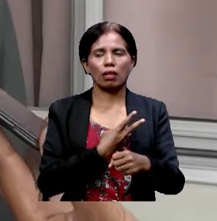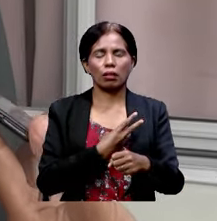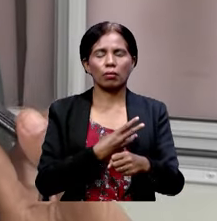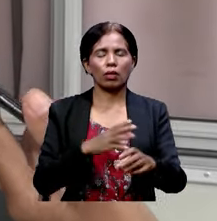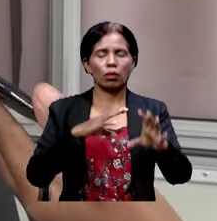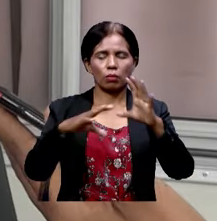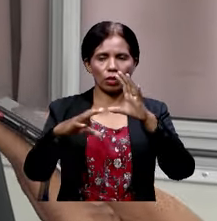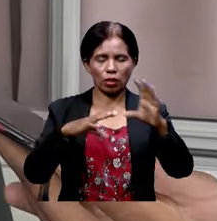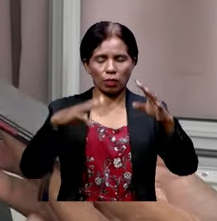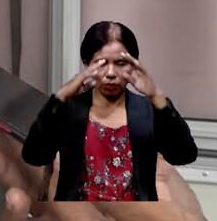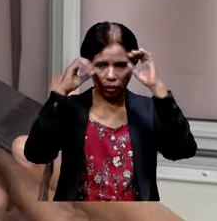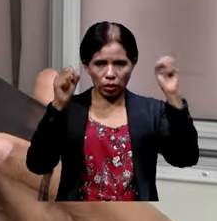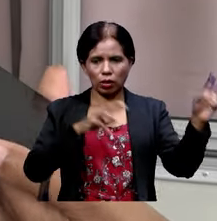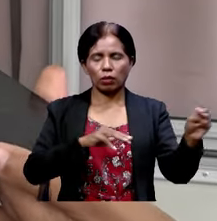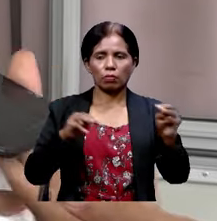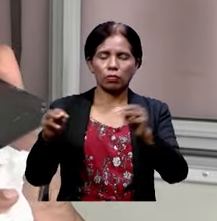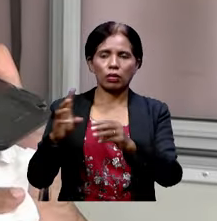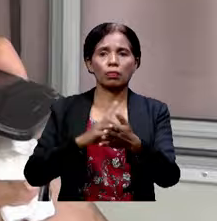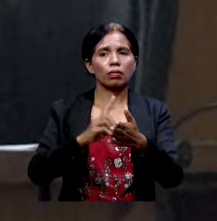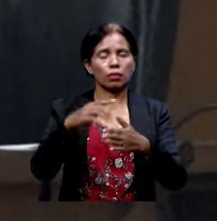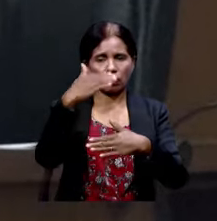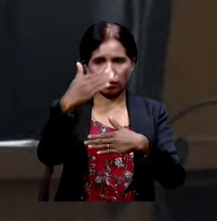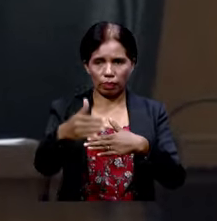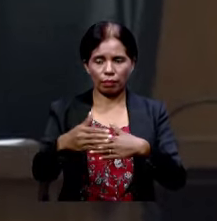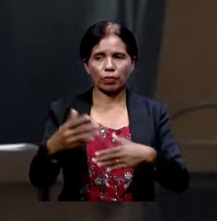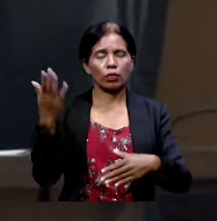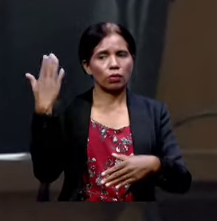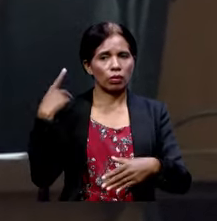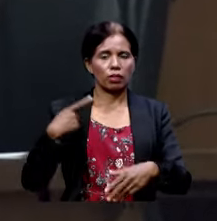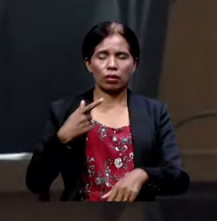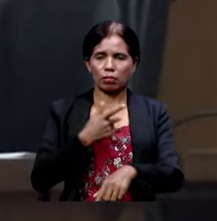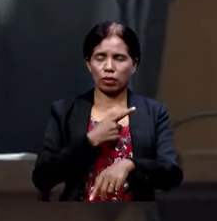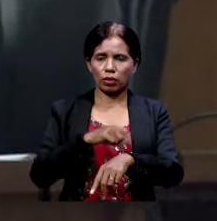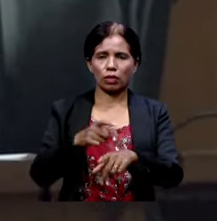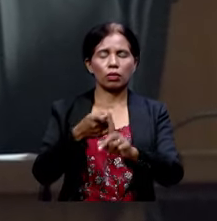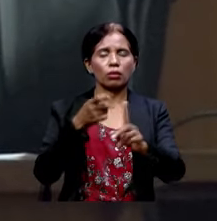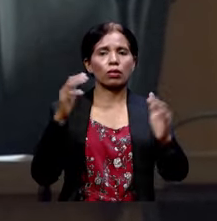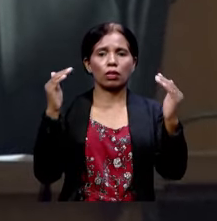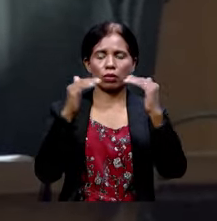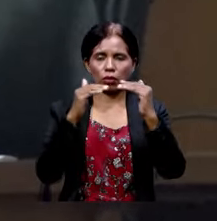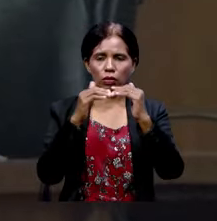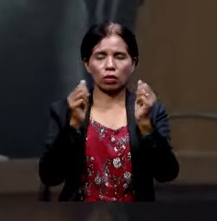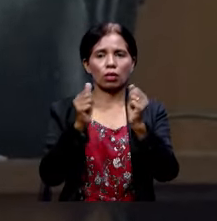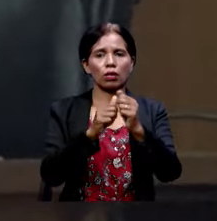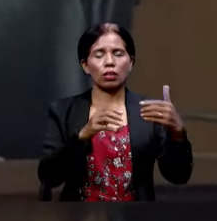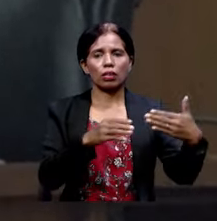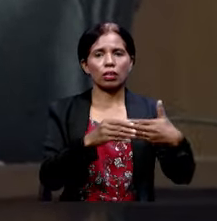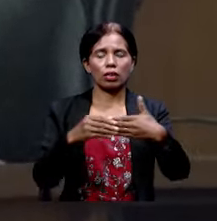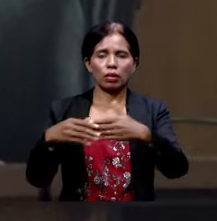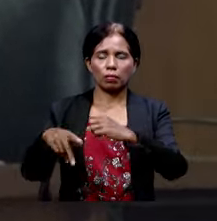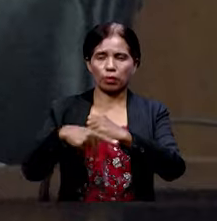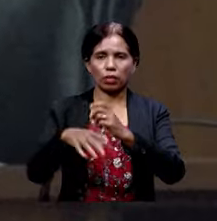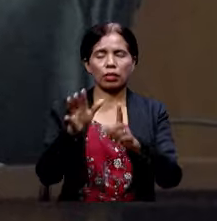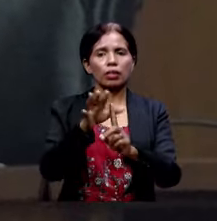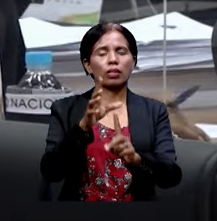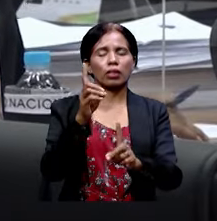presidente a tua dia para semana. Antes, né, o Parlamento Nacional de Rússia encontro convocatório entre líderes de bancada Rodi Hili, Loron